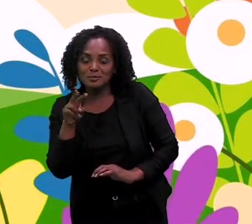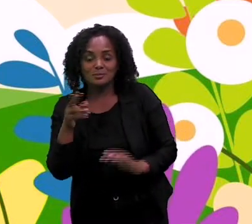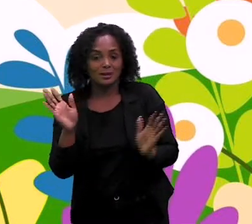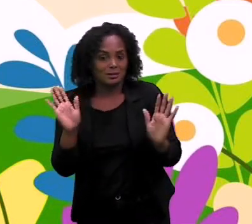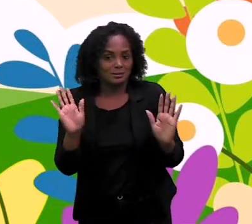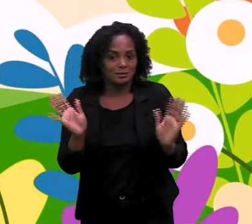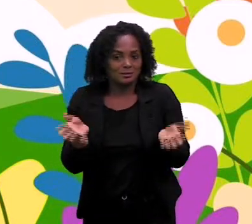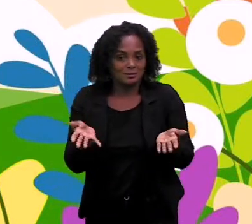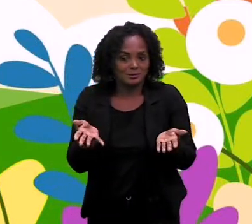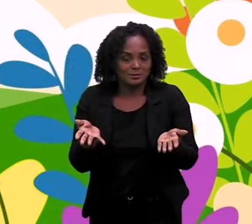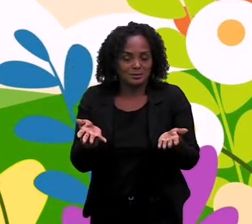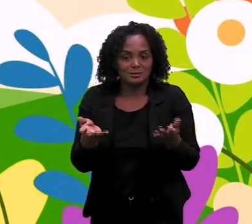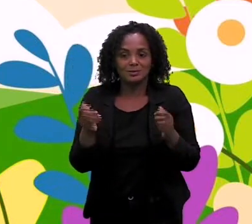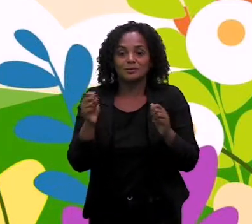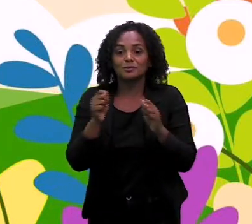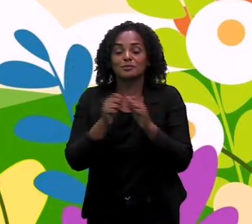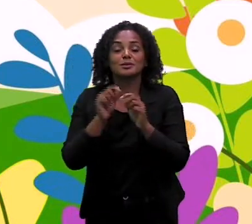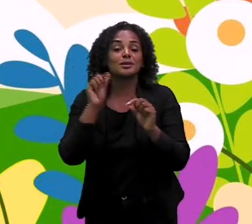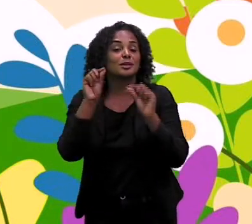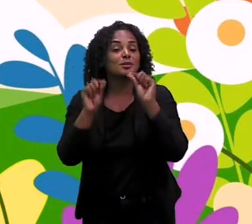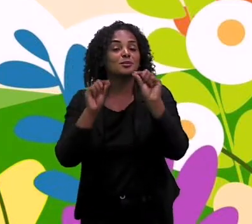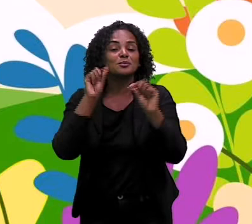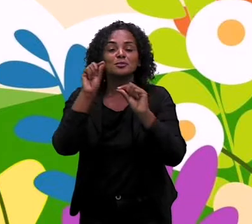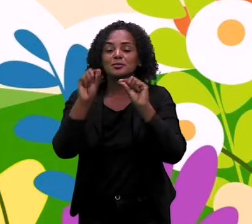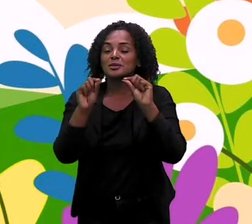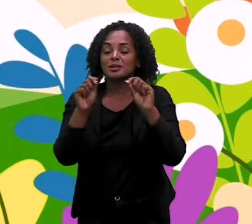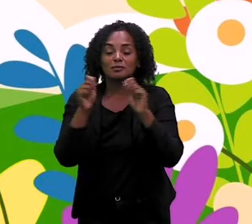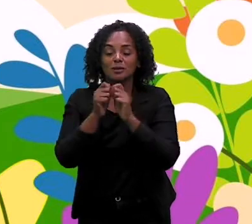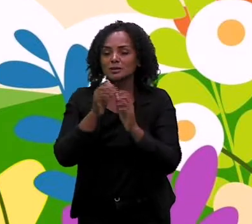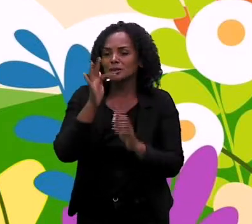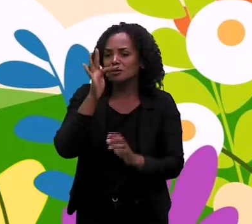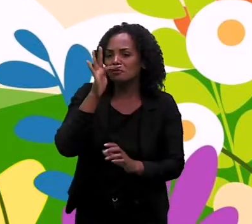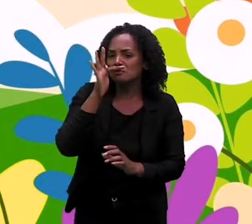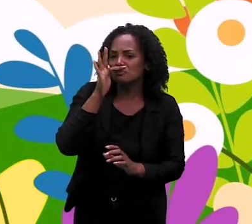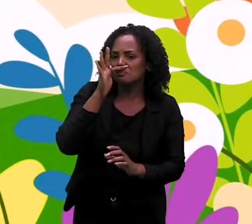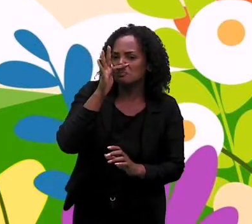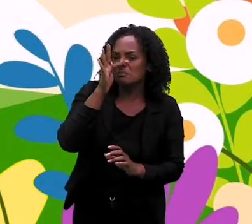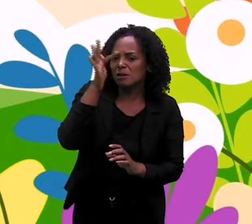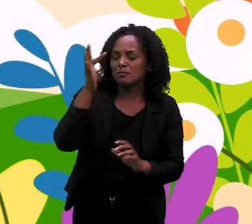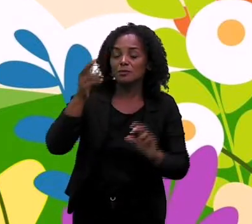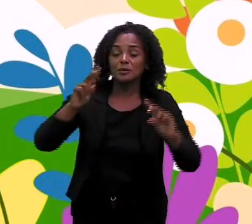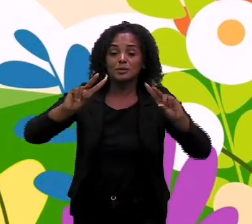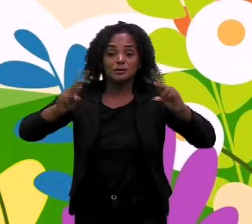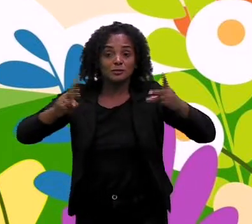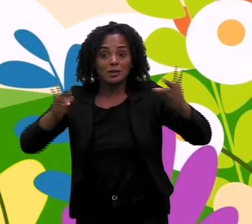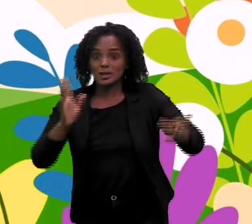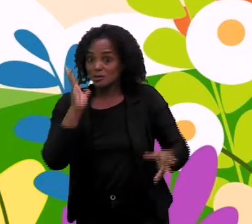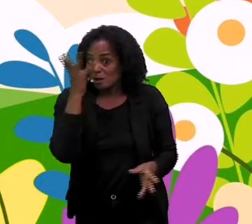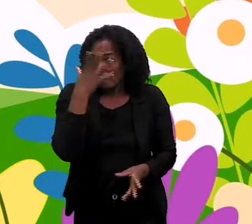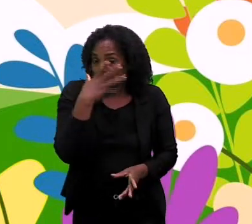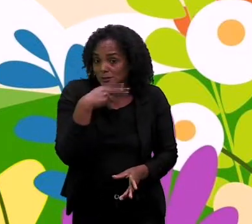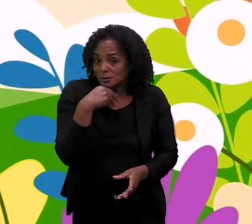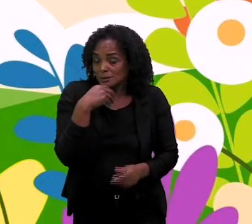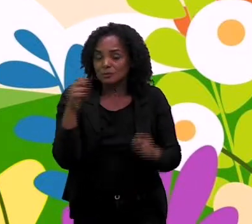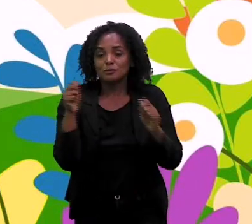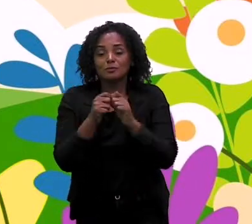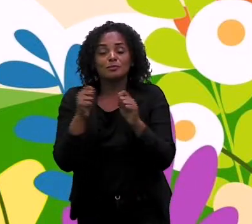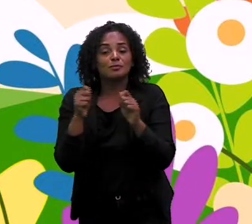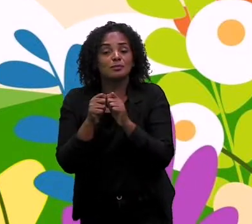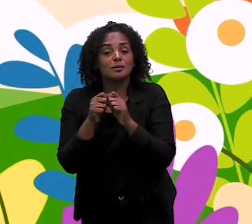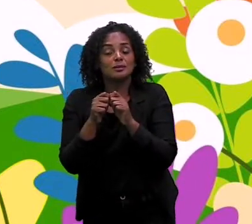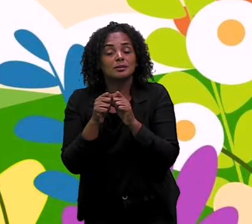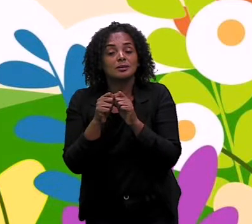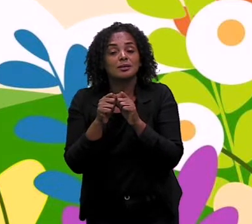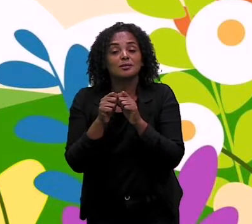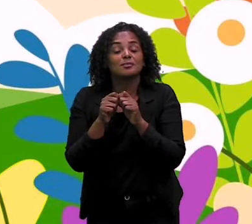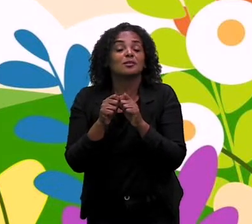Agora vamos fazer uma flor bem diferente e linda. Vamos fazer uma